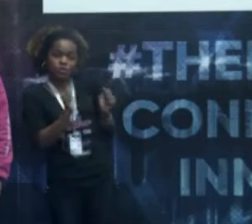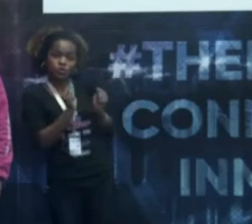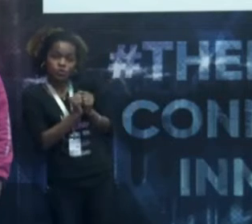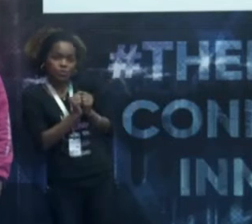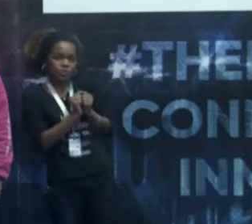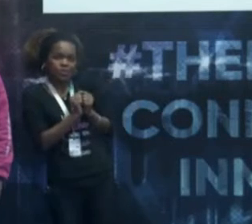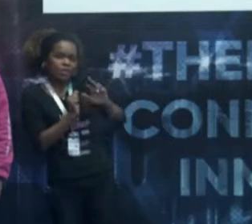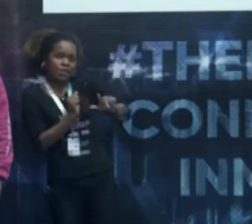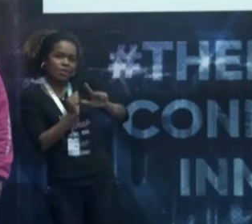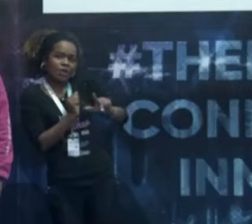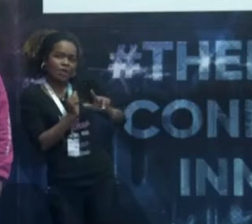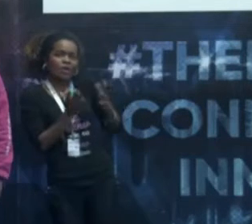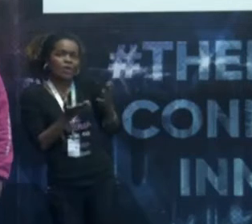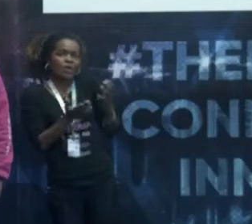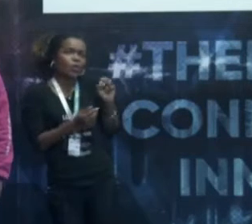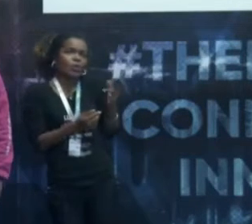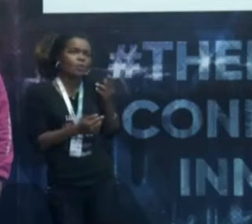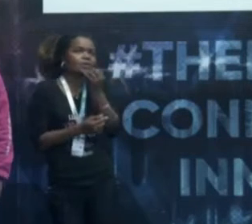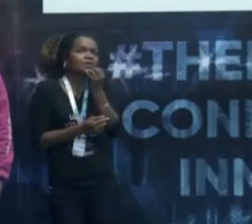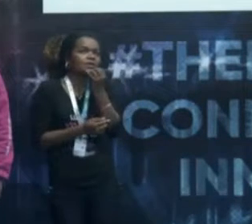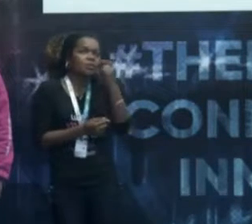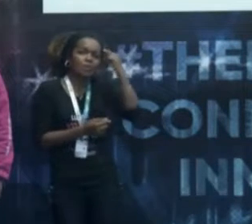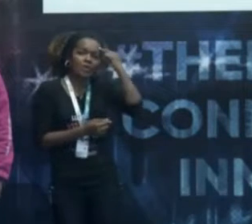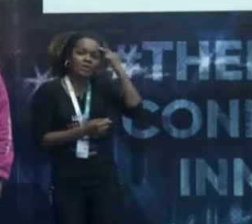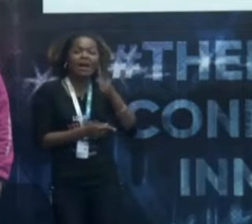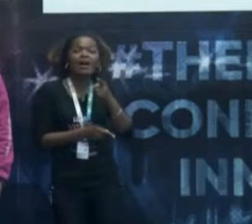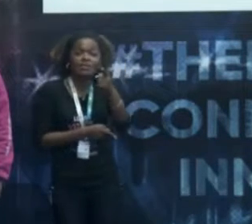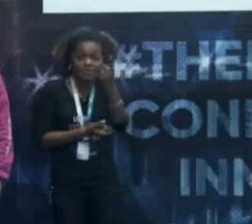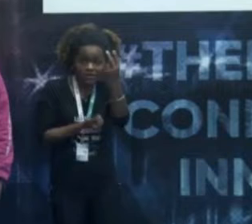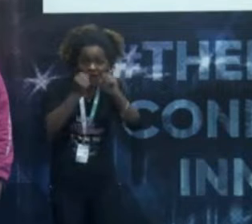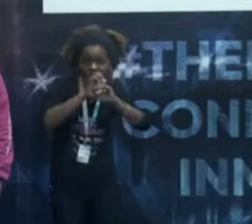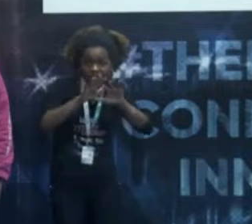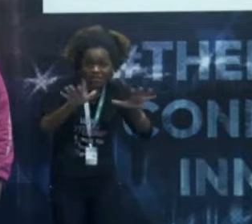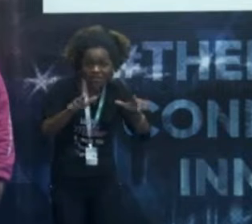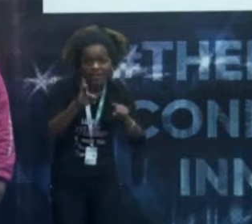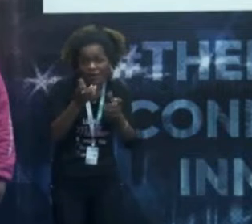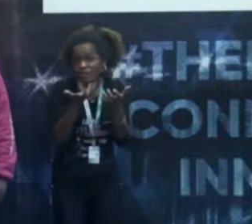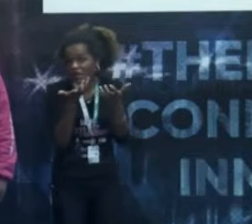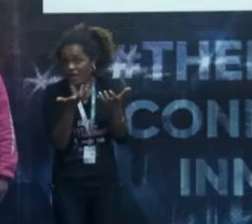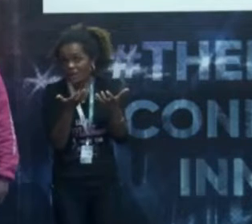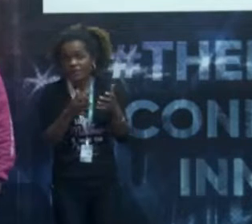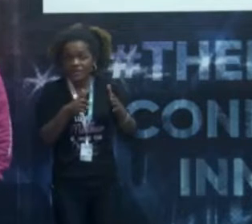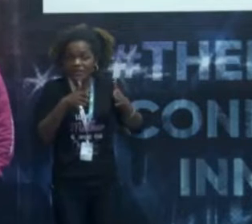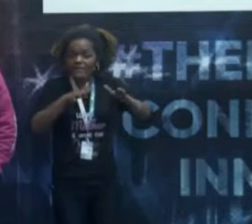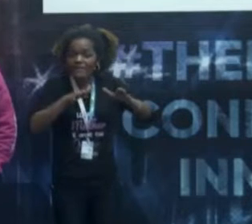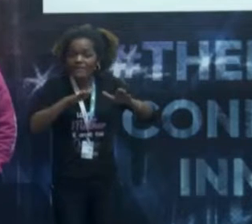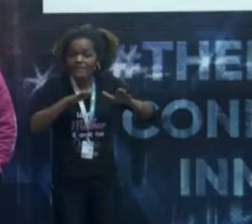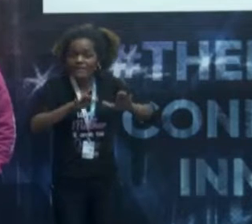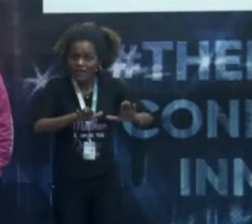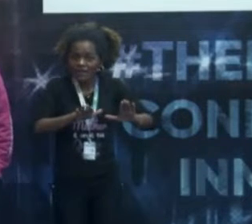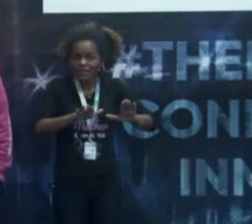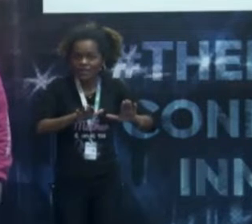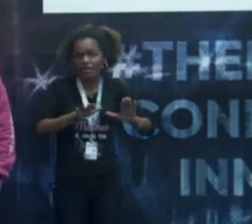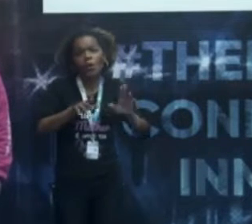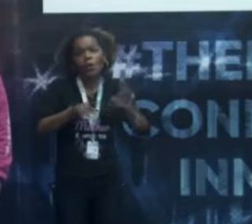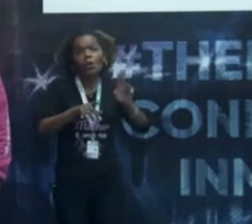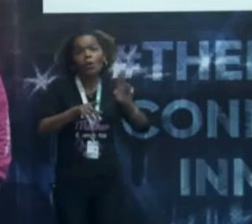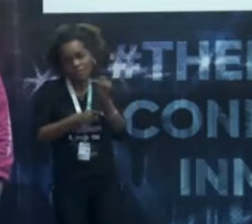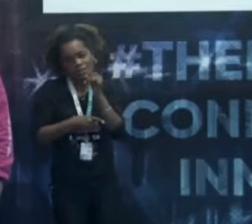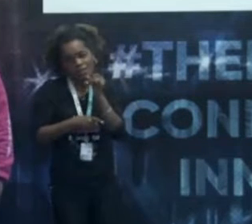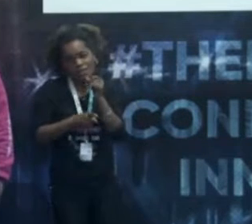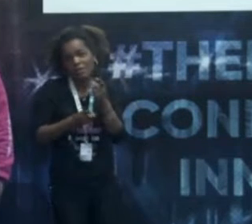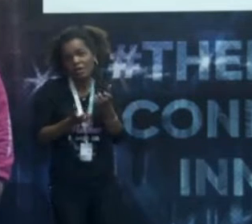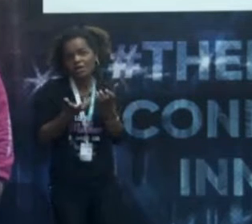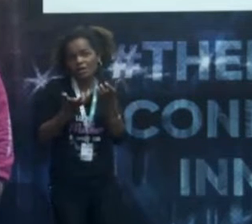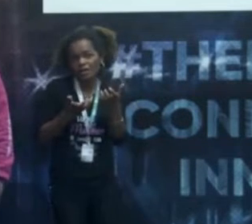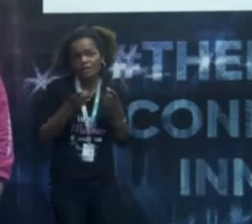não, você é um designer, mas eu quero que você opine, você é um UX da vida, quero que você opine sobre